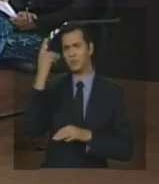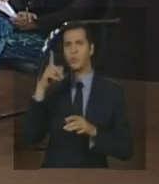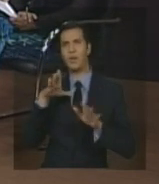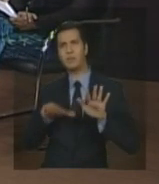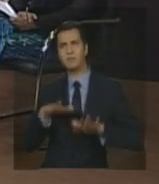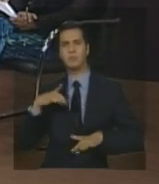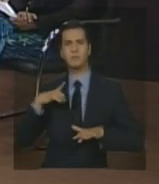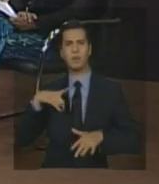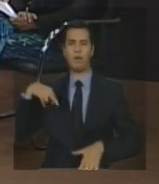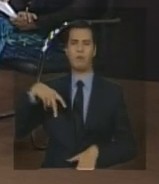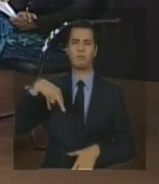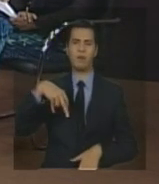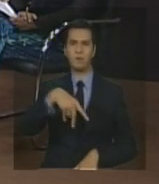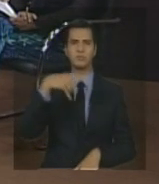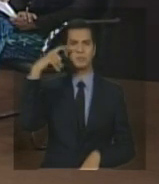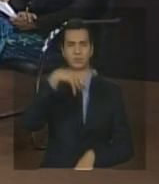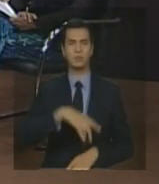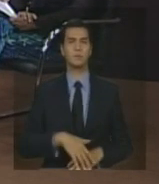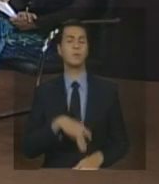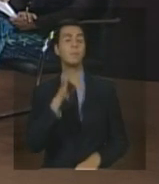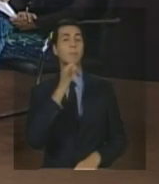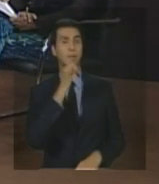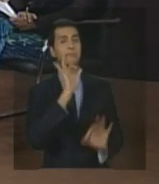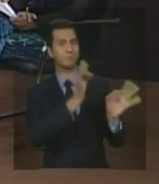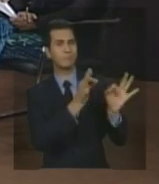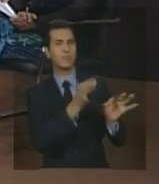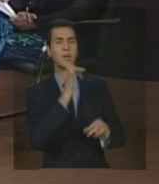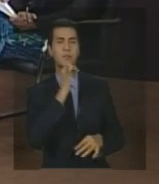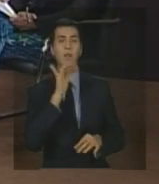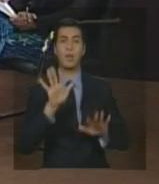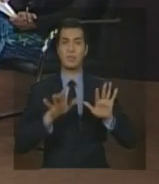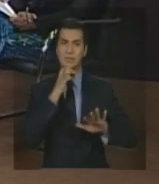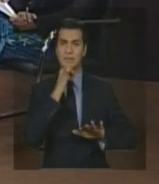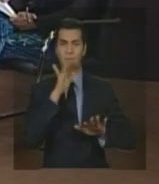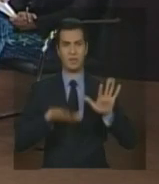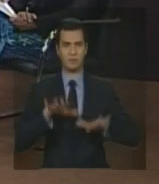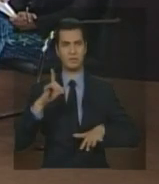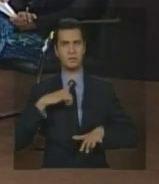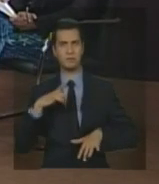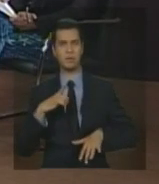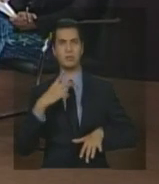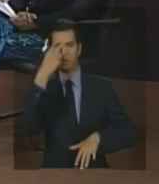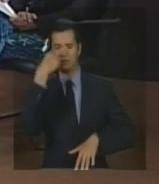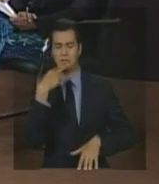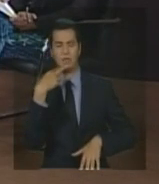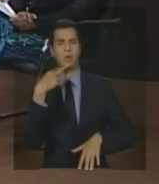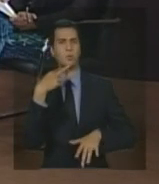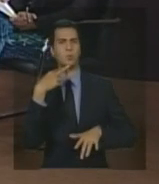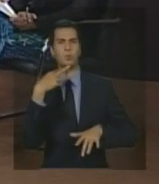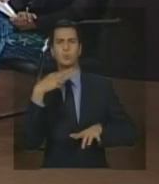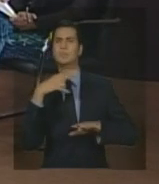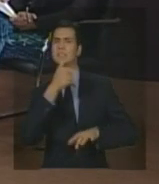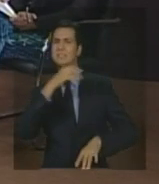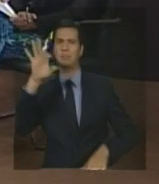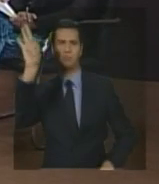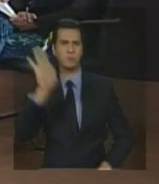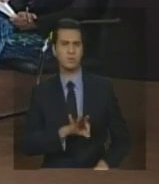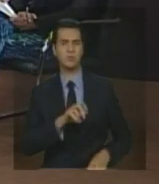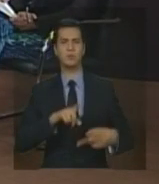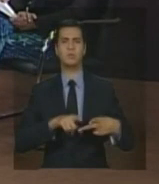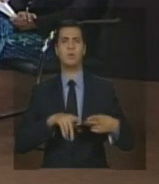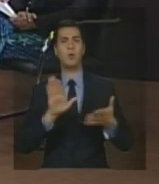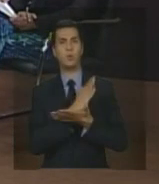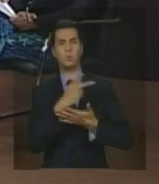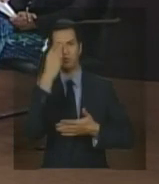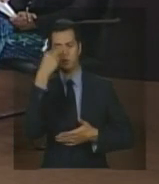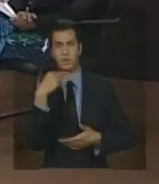limitação. Então, nós temos os cegos totais, os que enxergam parcialmente e os que enxergam com alguma dificuldade. Uhum. Né? E claro que